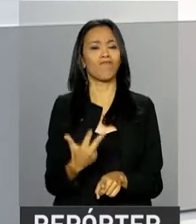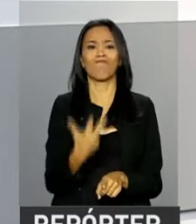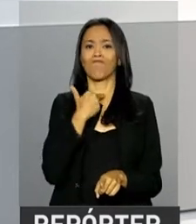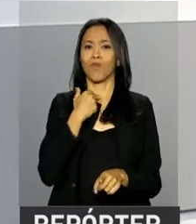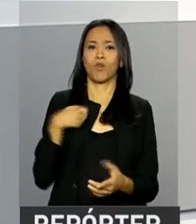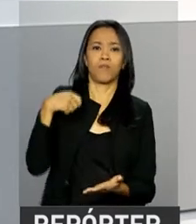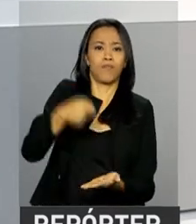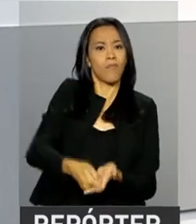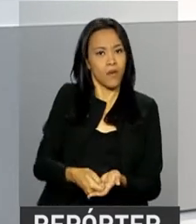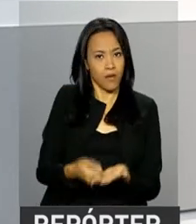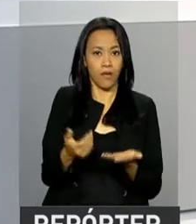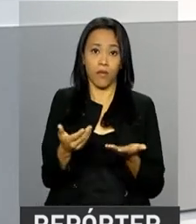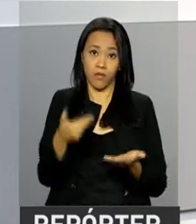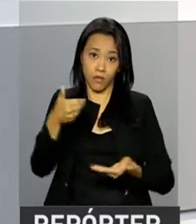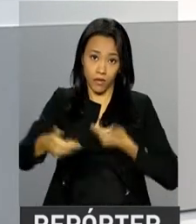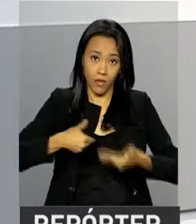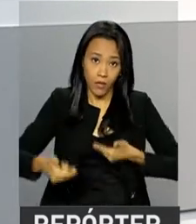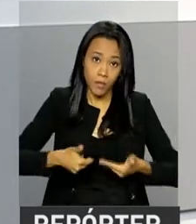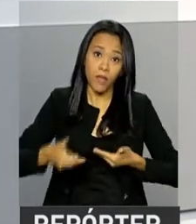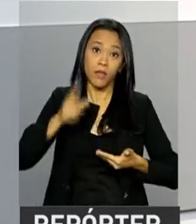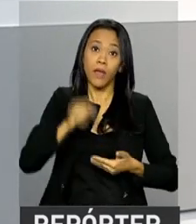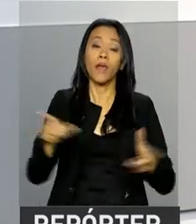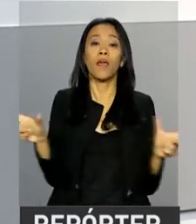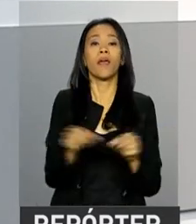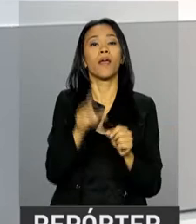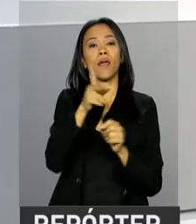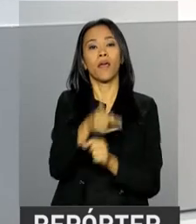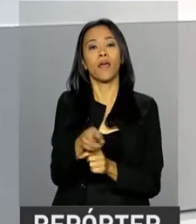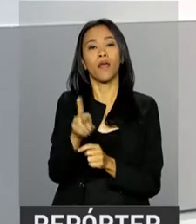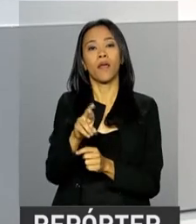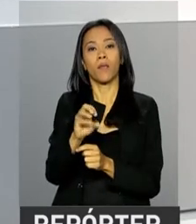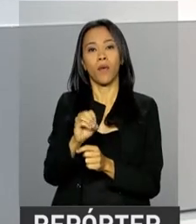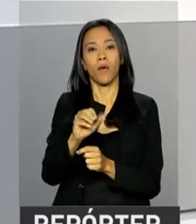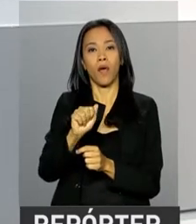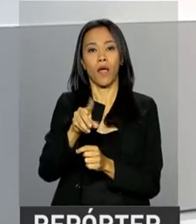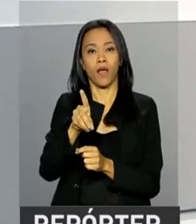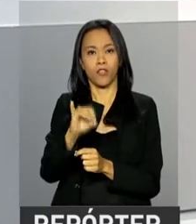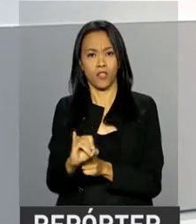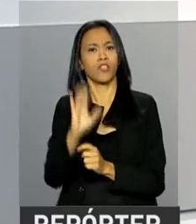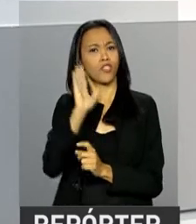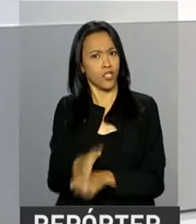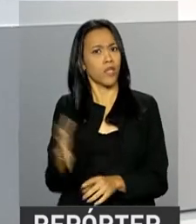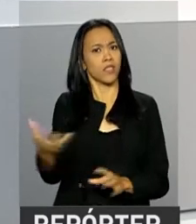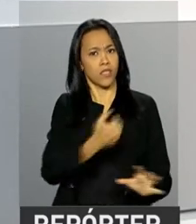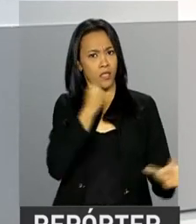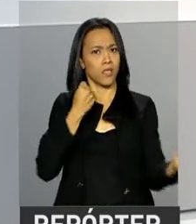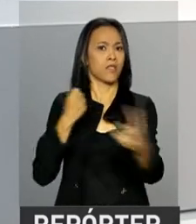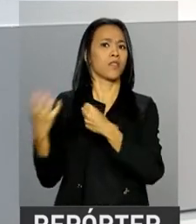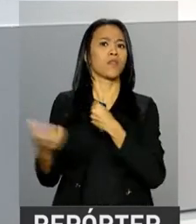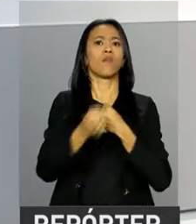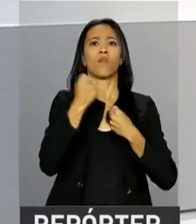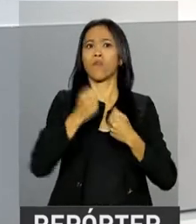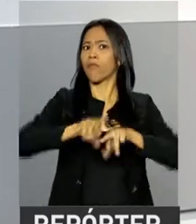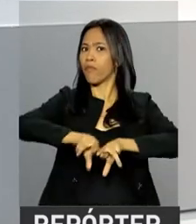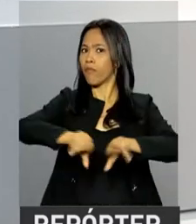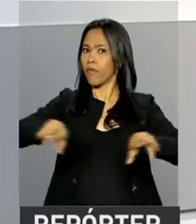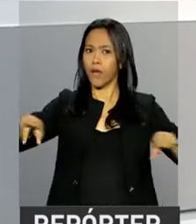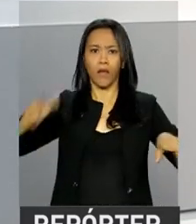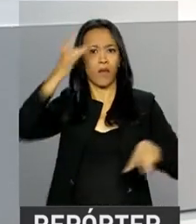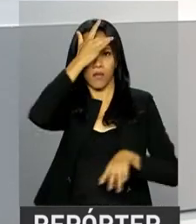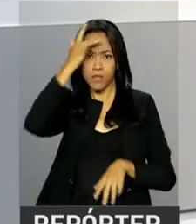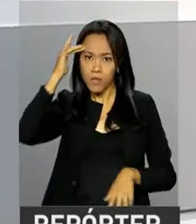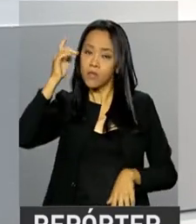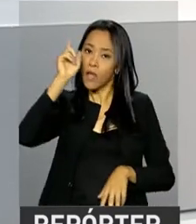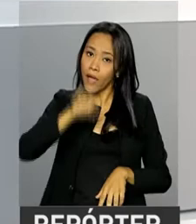alta complexidade. É o PROAD, uma iniciativa que já salvou muitas vidas. E é exatamente esse exemplo levado